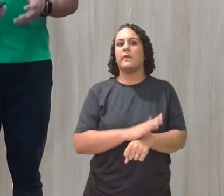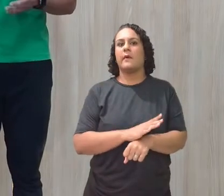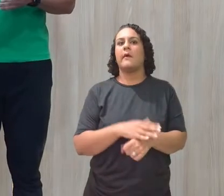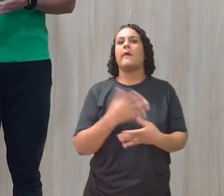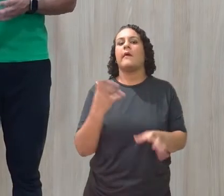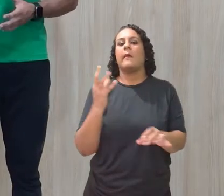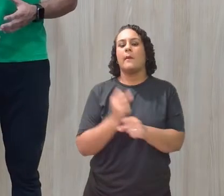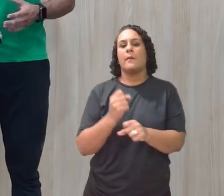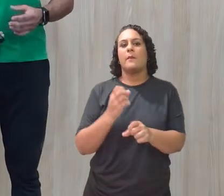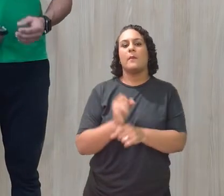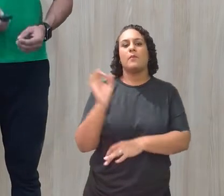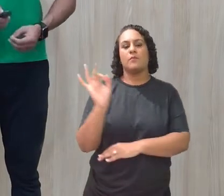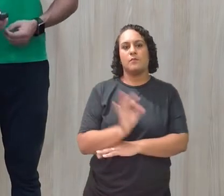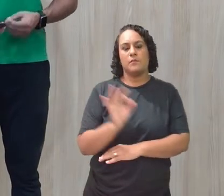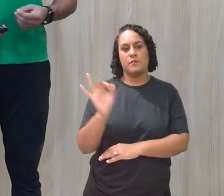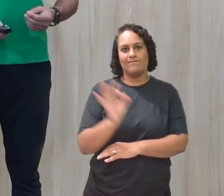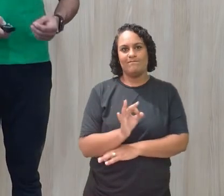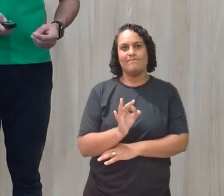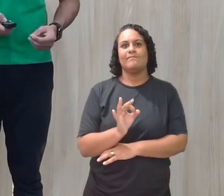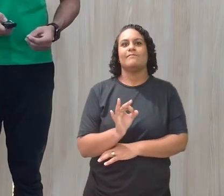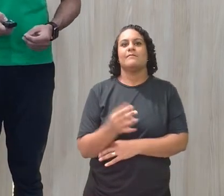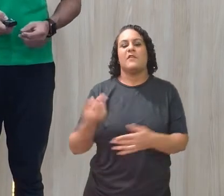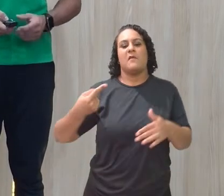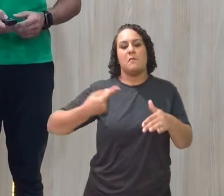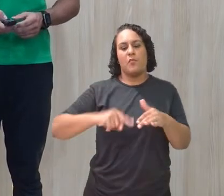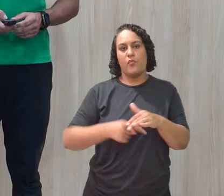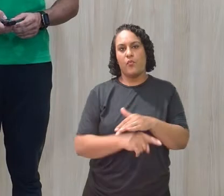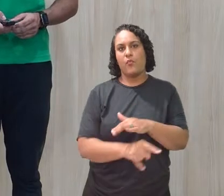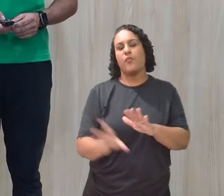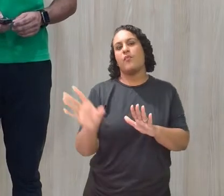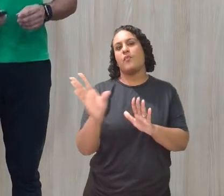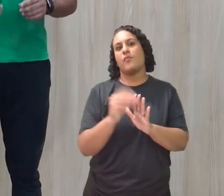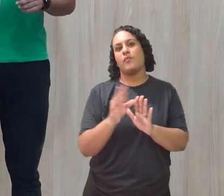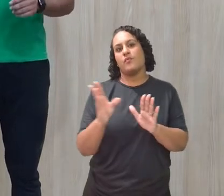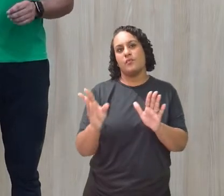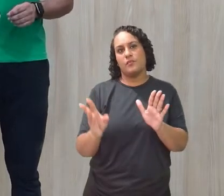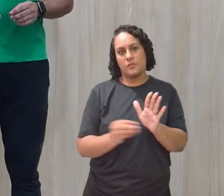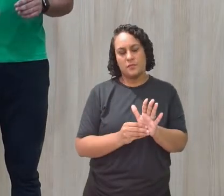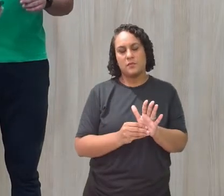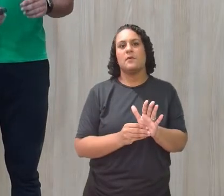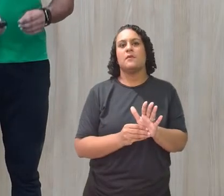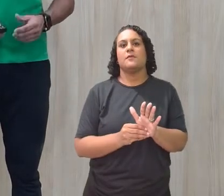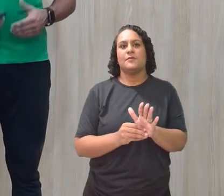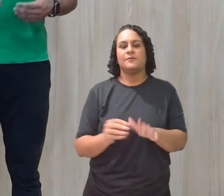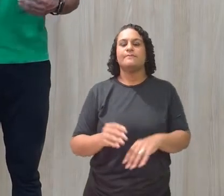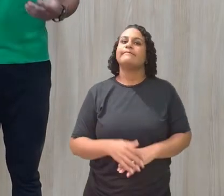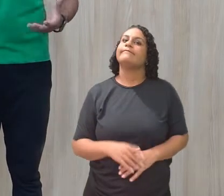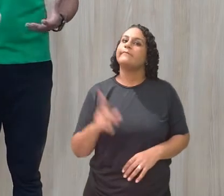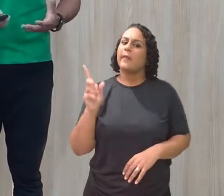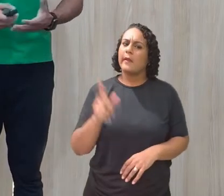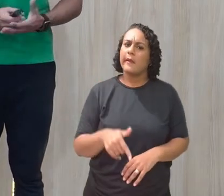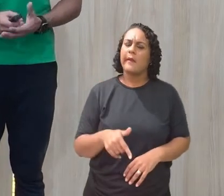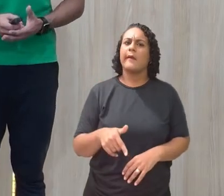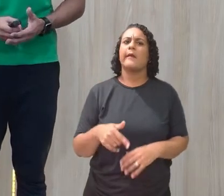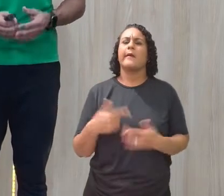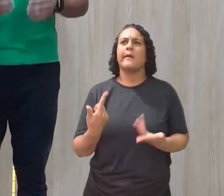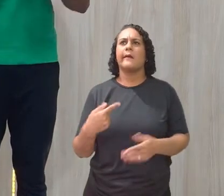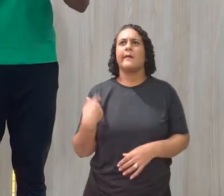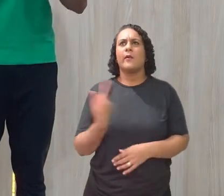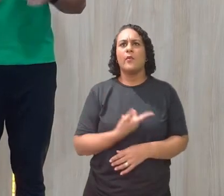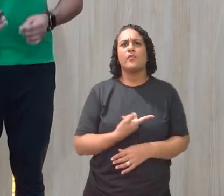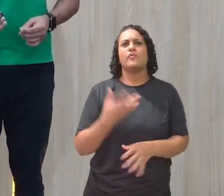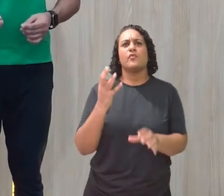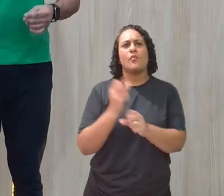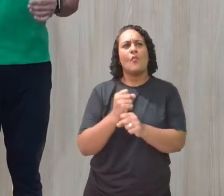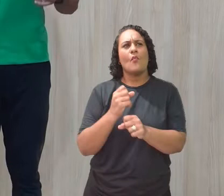ideia das porcentagens e aí a gente vai aprofundar mais um pouco essa ideia de porcentagem, que é algo que a gente vê